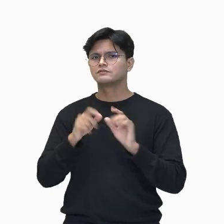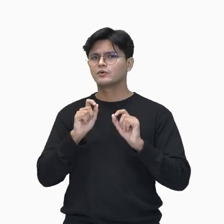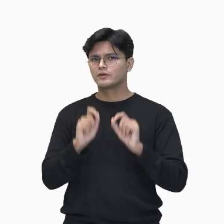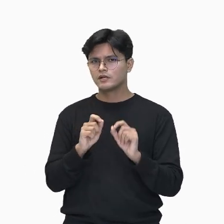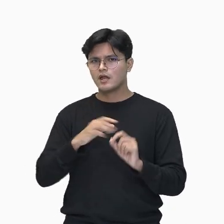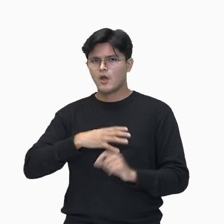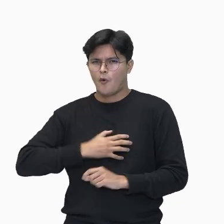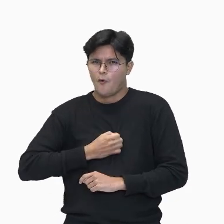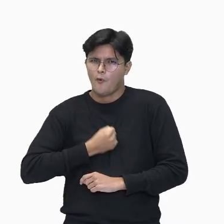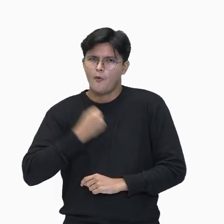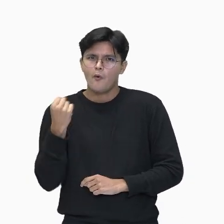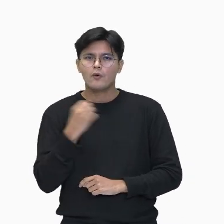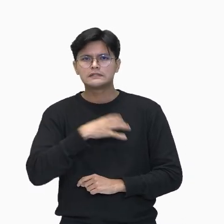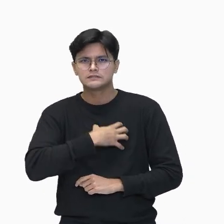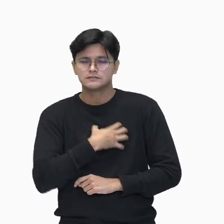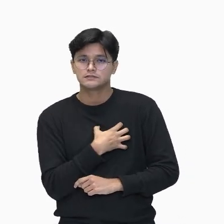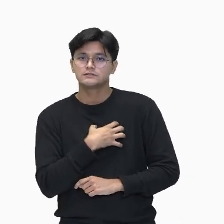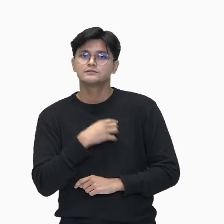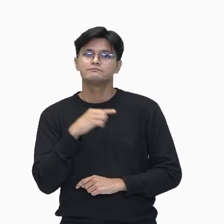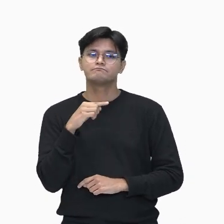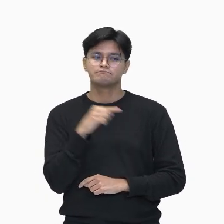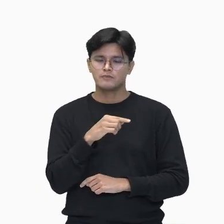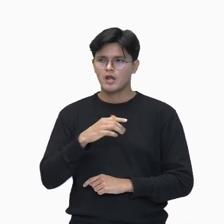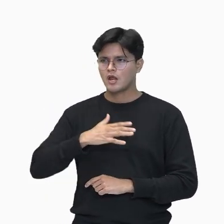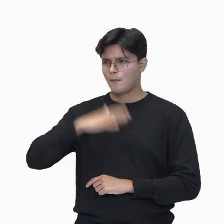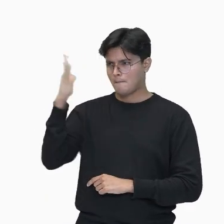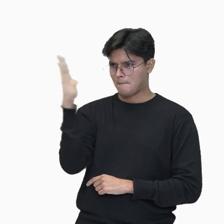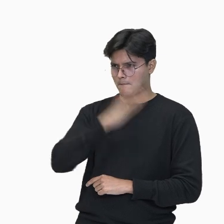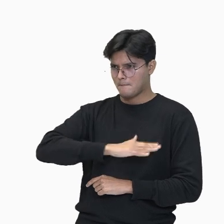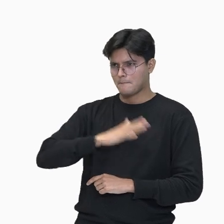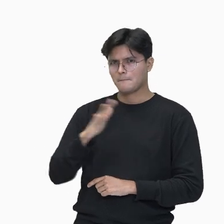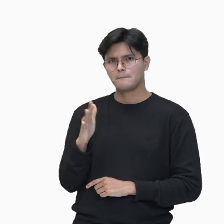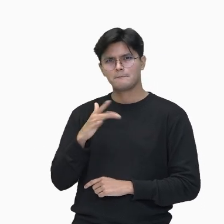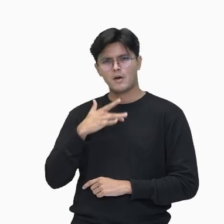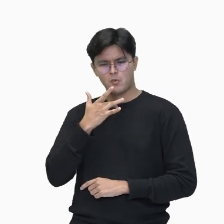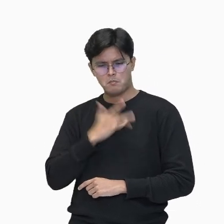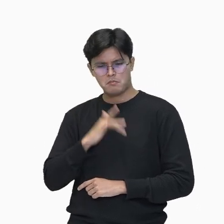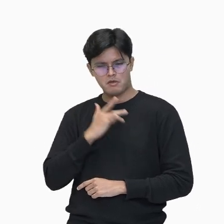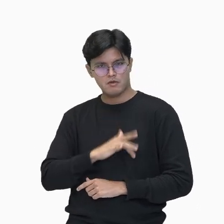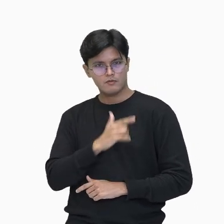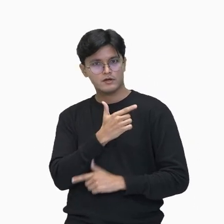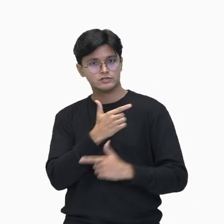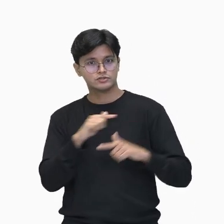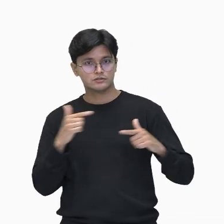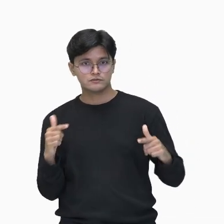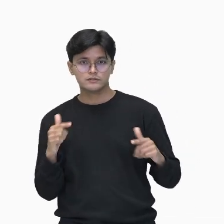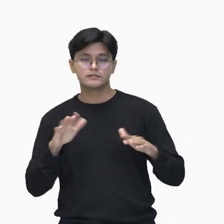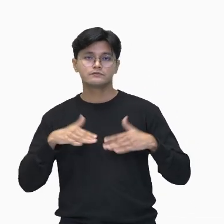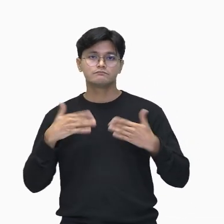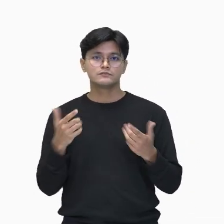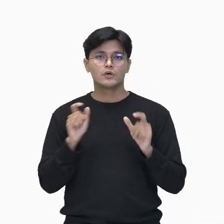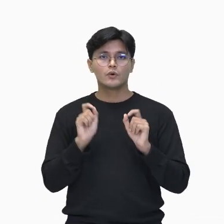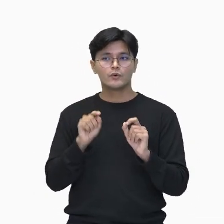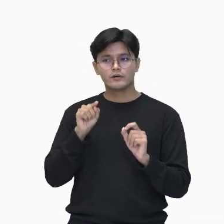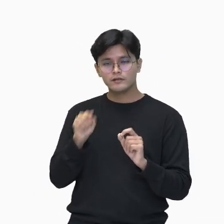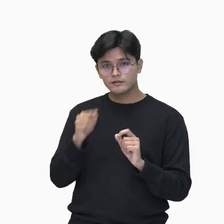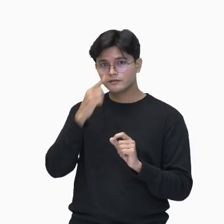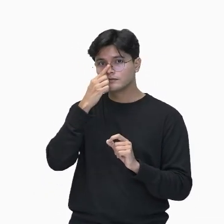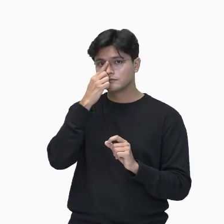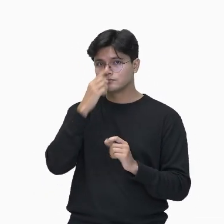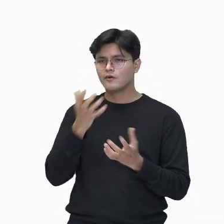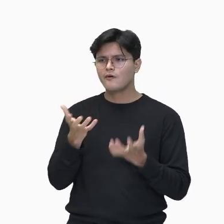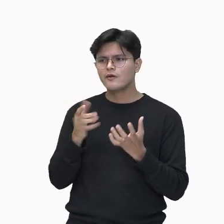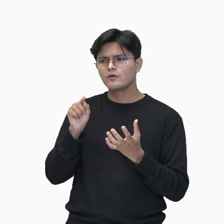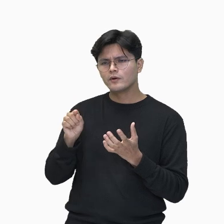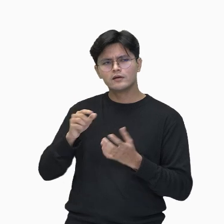piedade lhes fez pela sua mão meter a tormento querendo que lhe